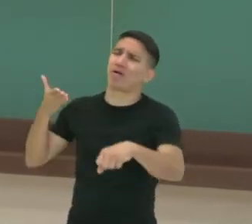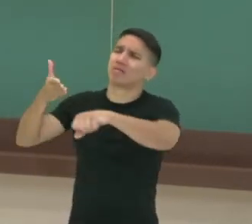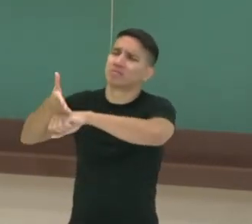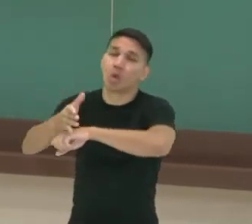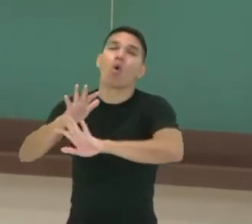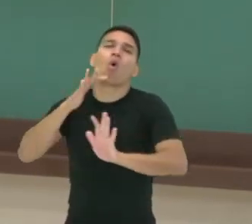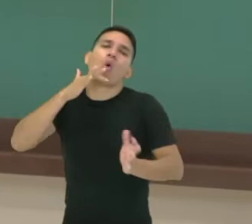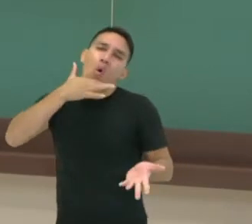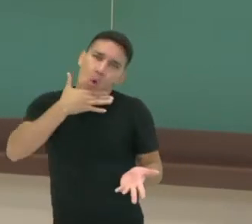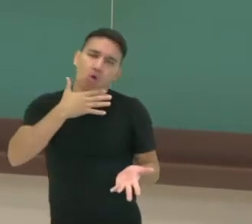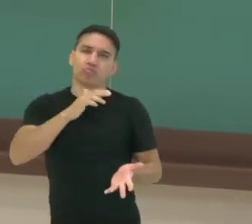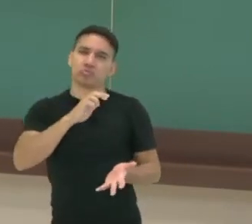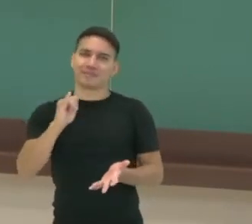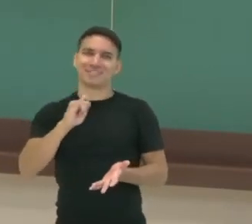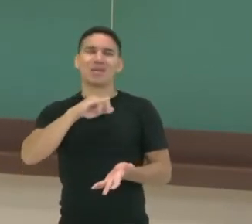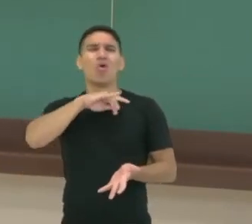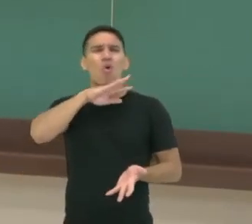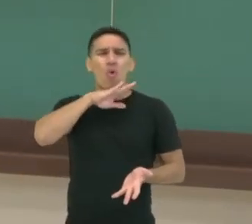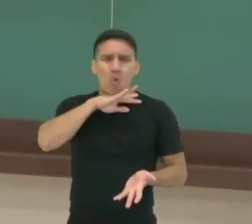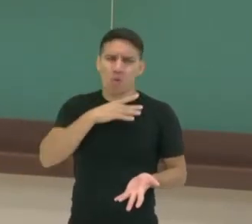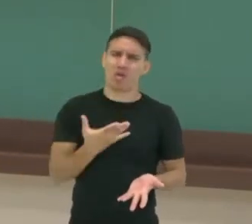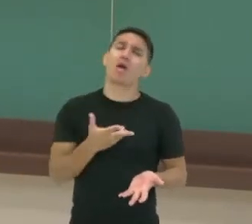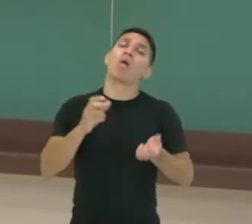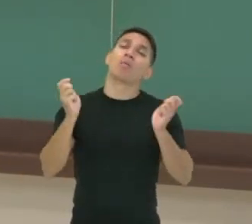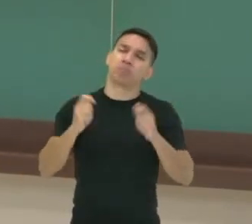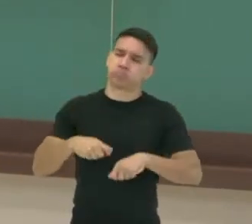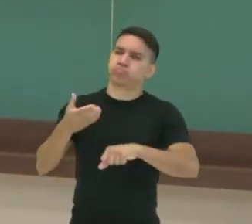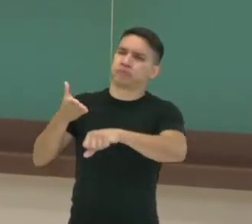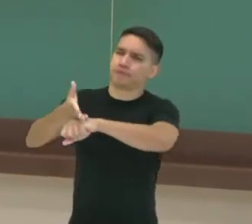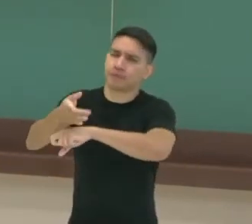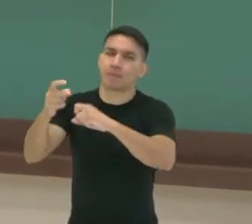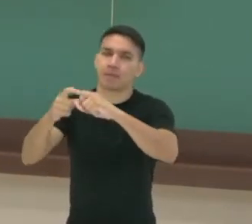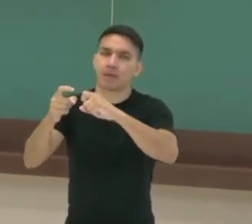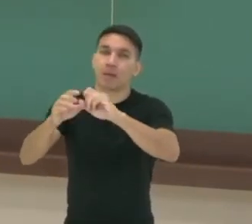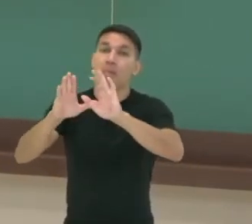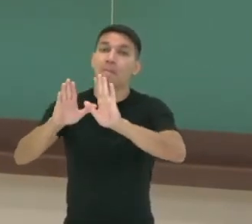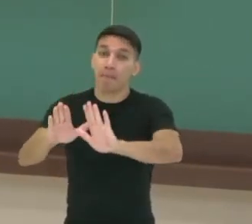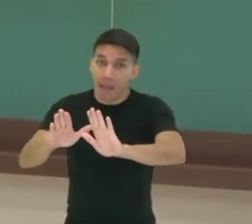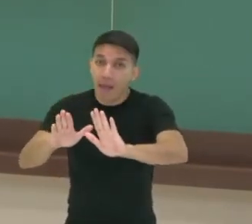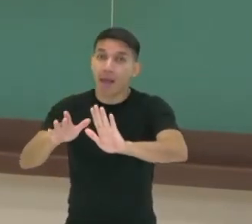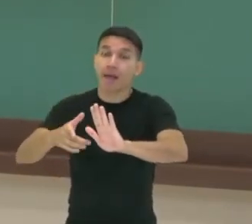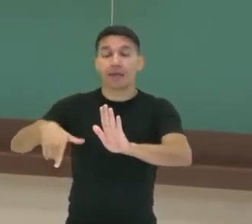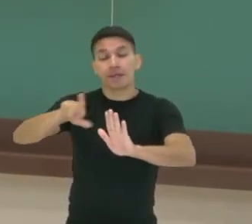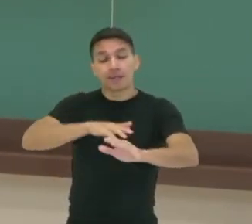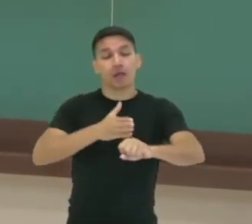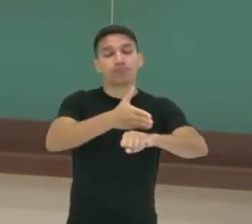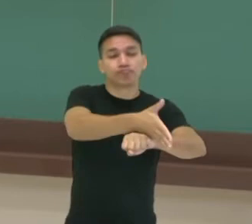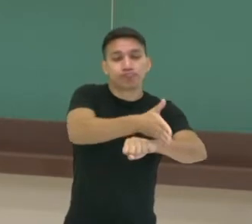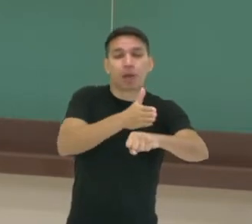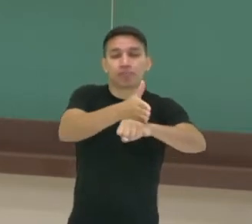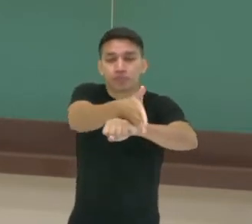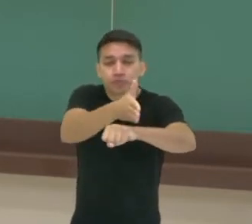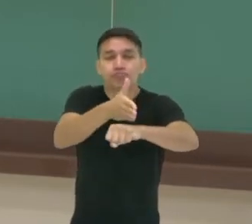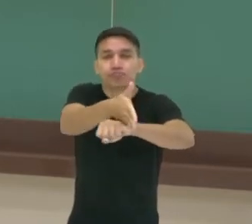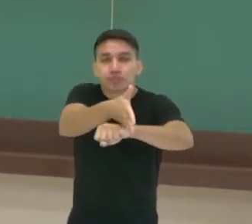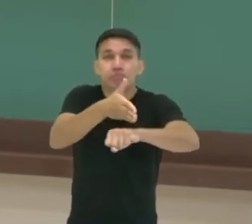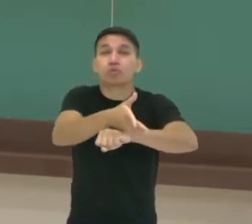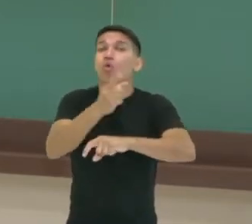que quando a gente não se sente bem, devemos visitar o médico. Porém, essas visitas regulares é para quê?